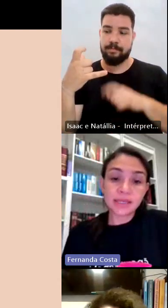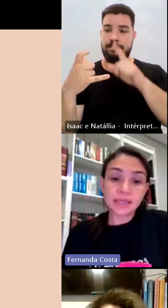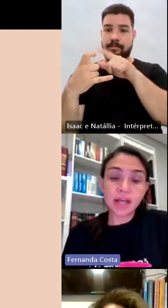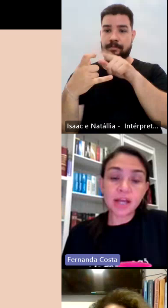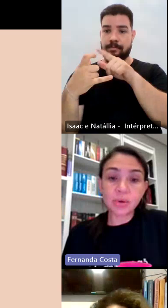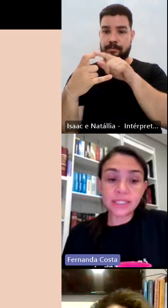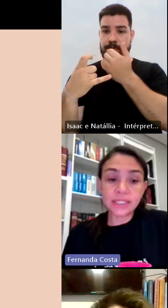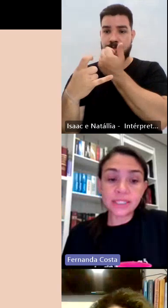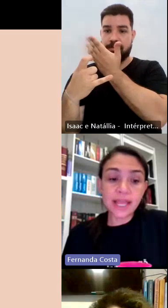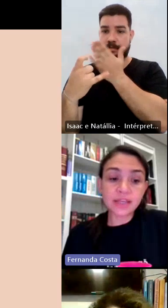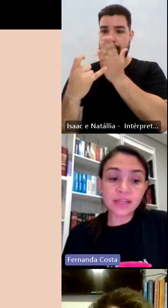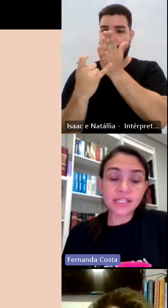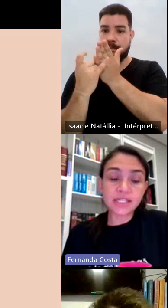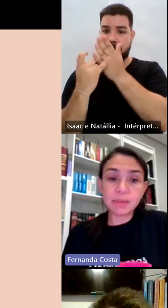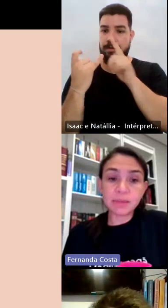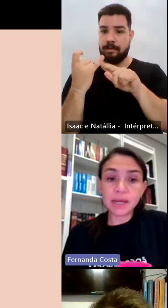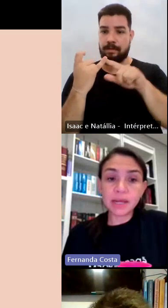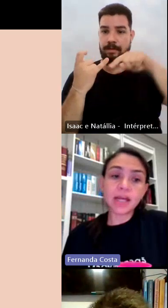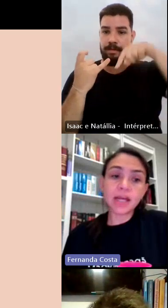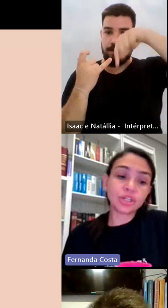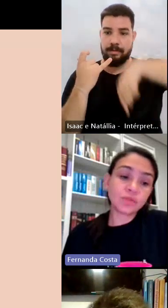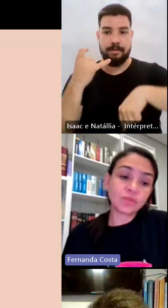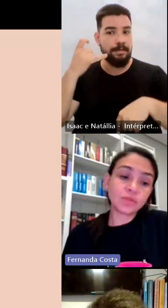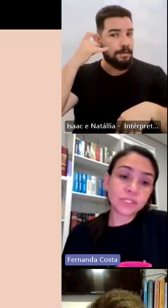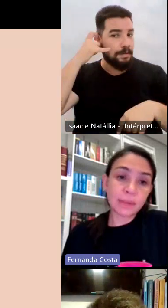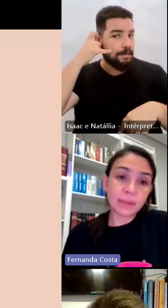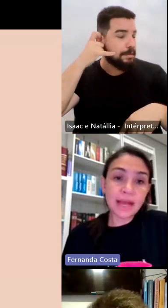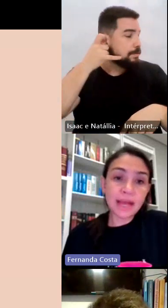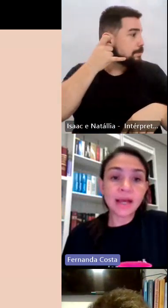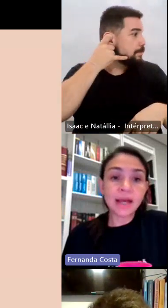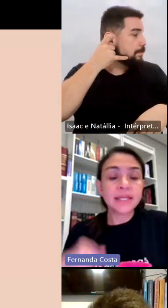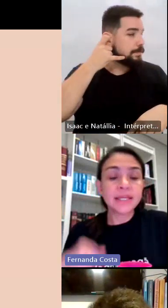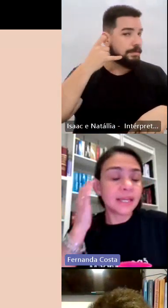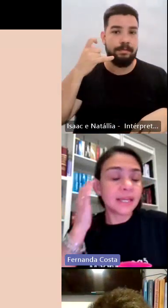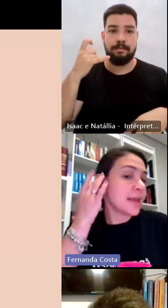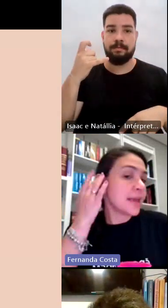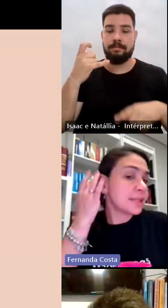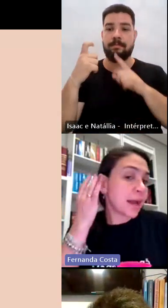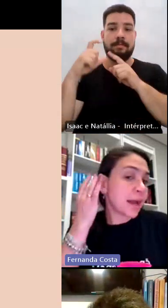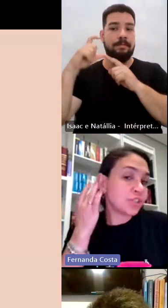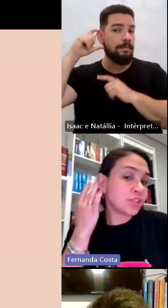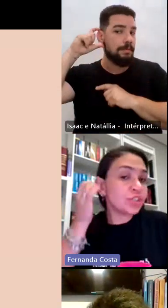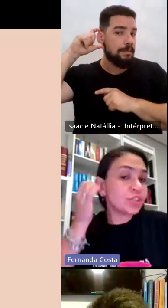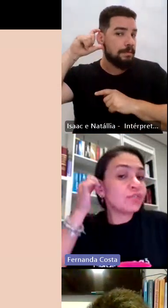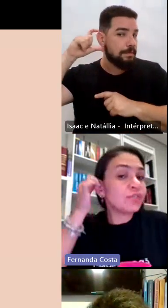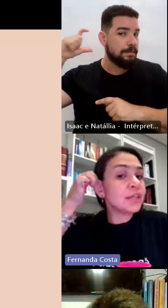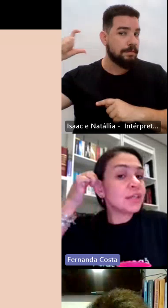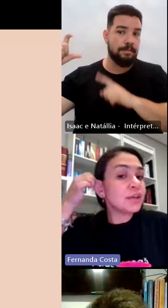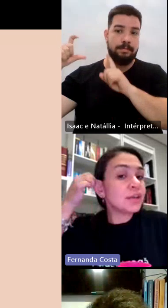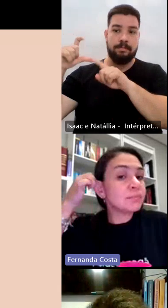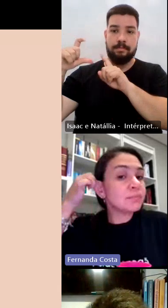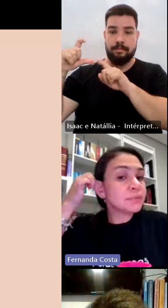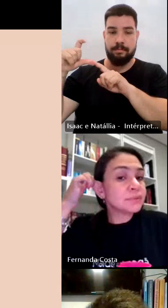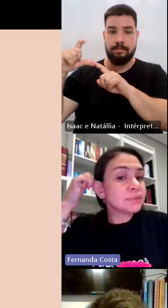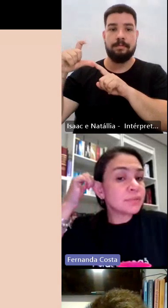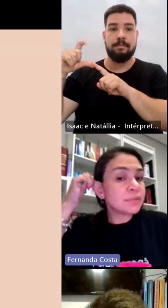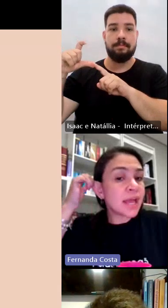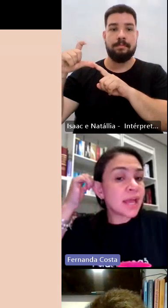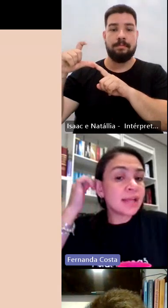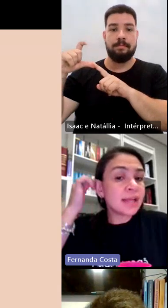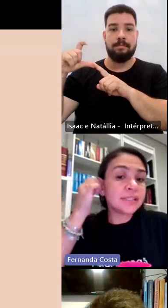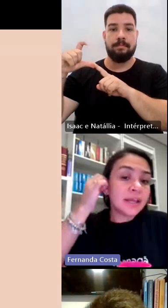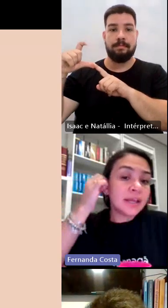aqui, nessa parte da orelha externa, que vai ser a primeira parte que nós vamos trabalhar, que é essa parte que a gente vê aqui.